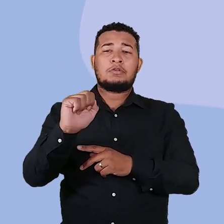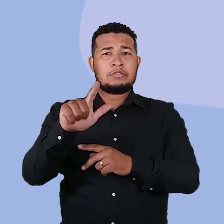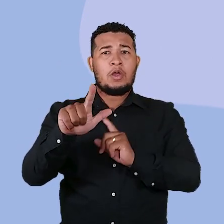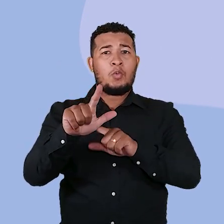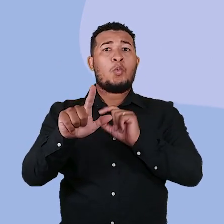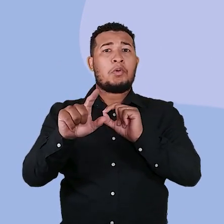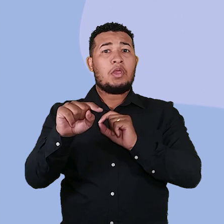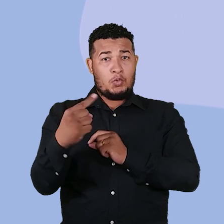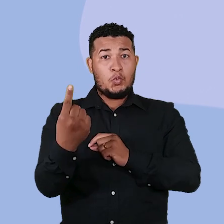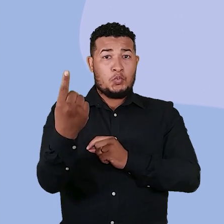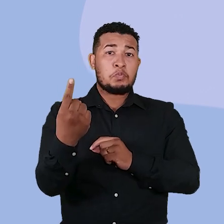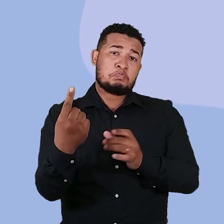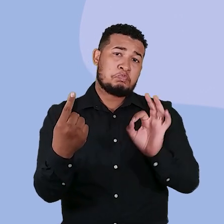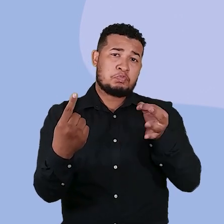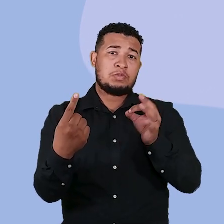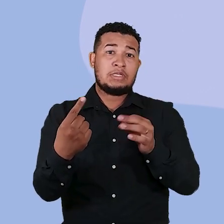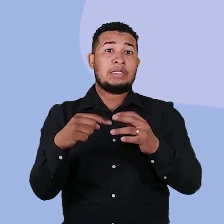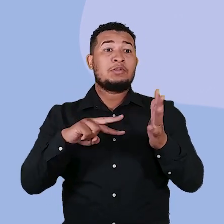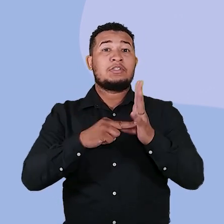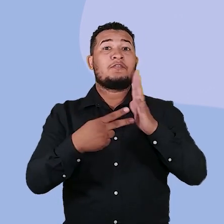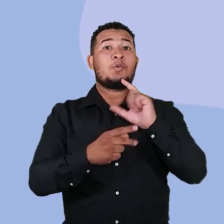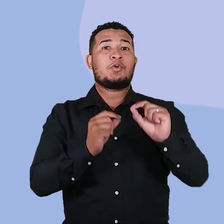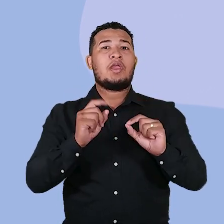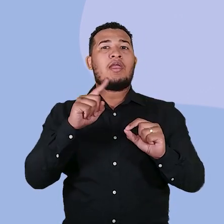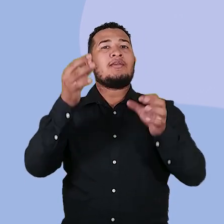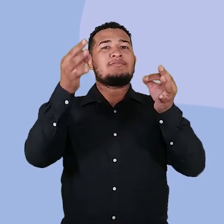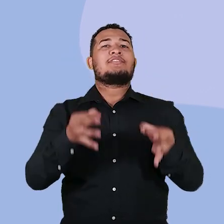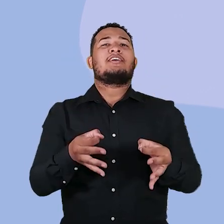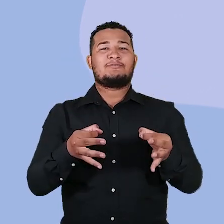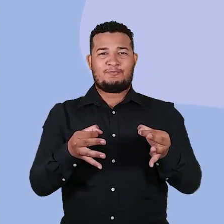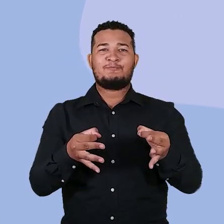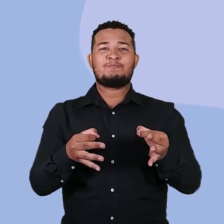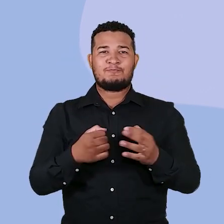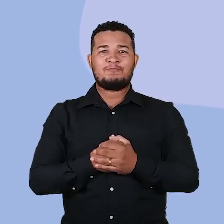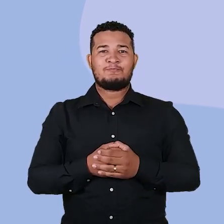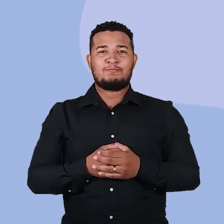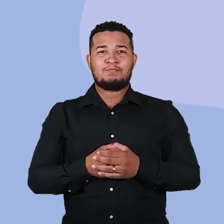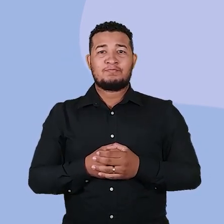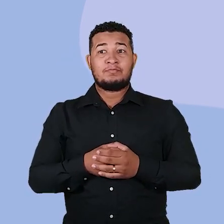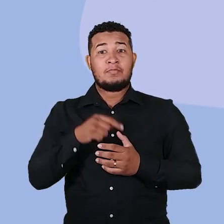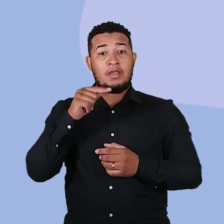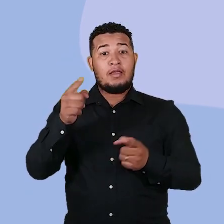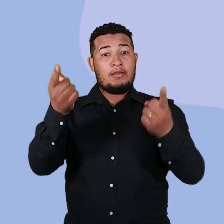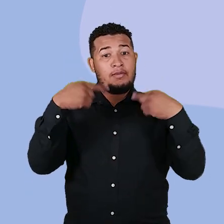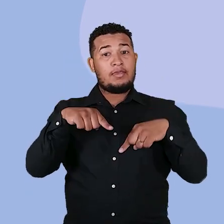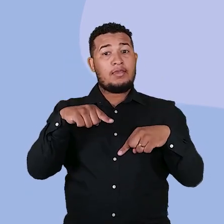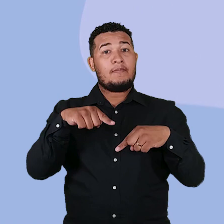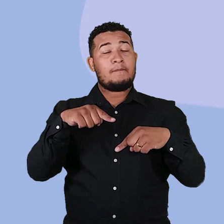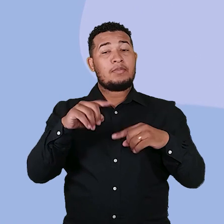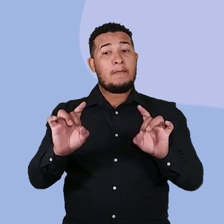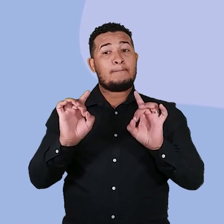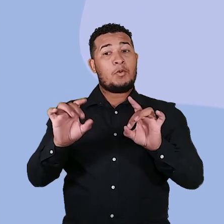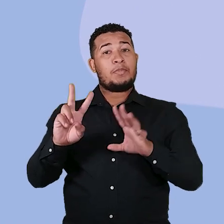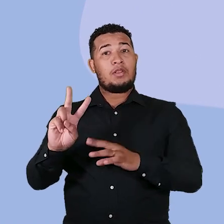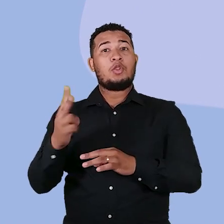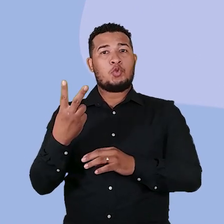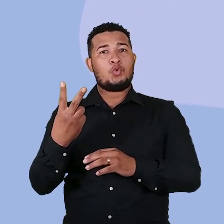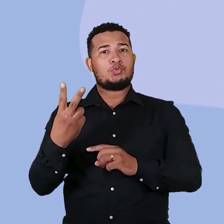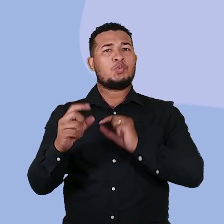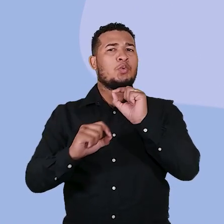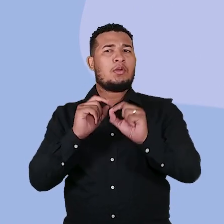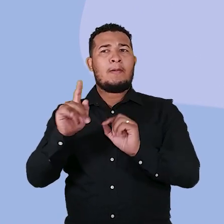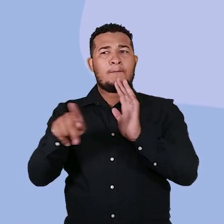amostral e é igual a um exemplo de tanto o evento é certo na propriedade dois